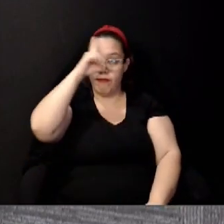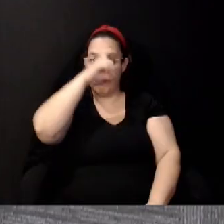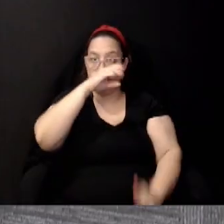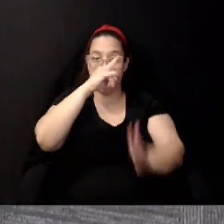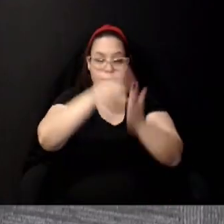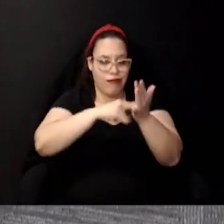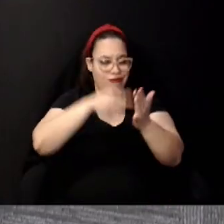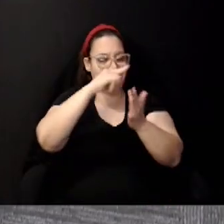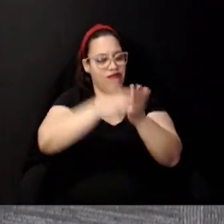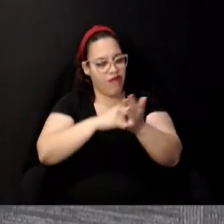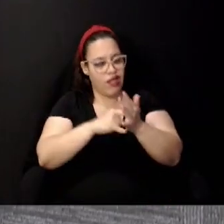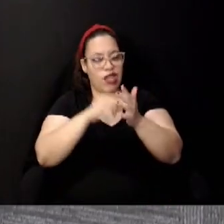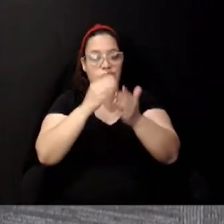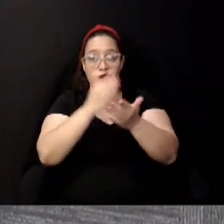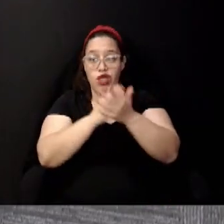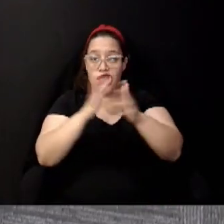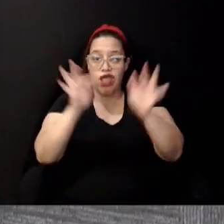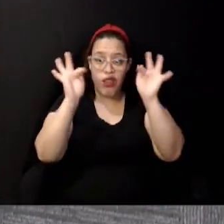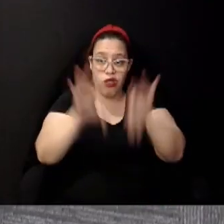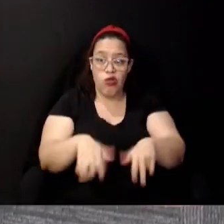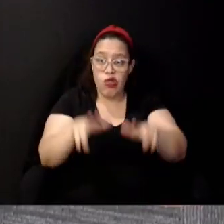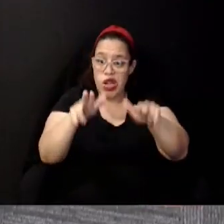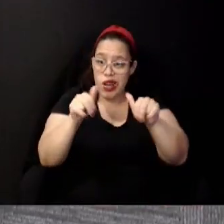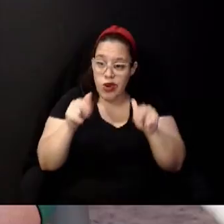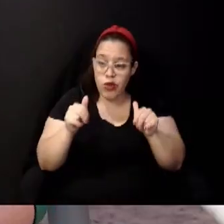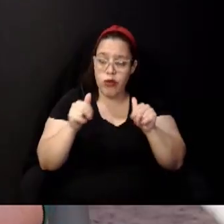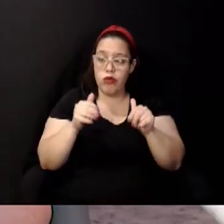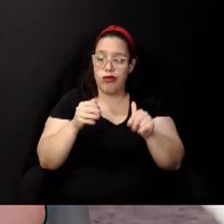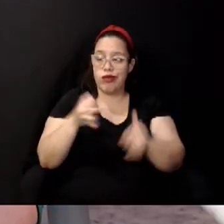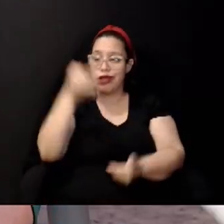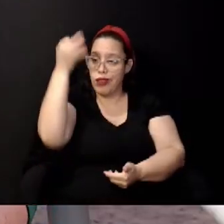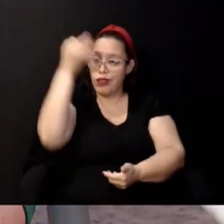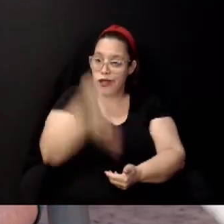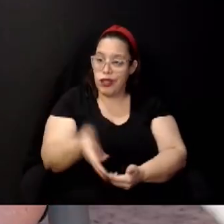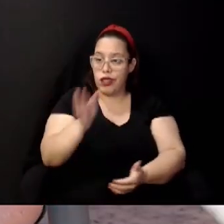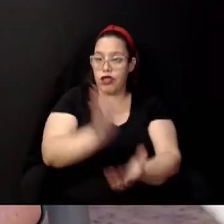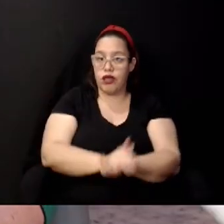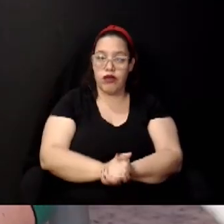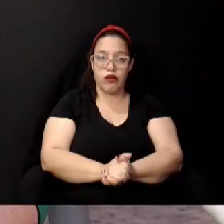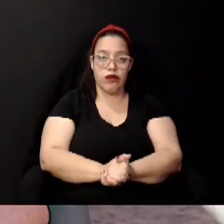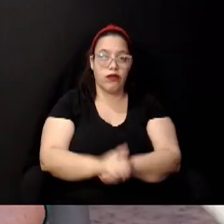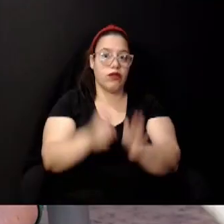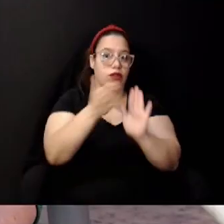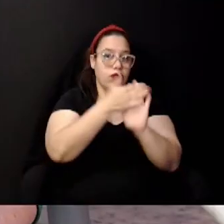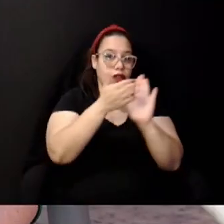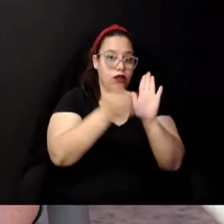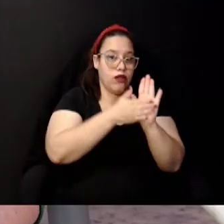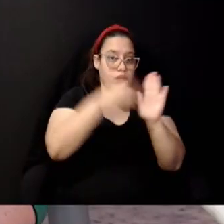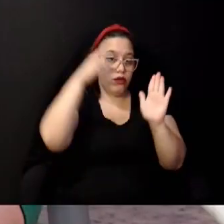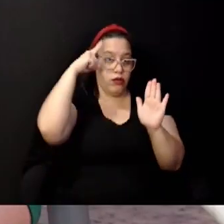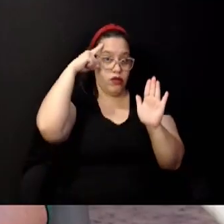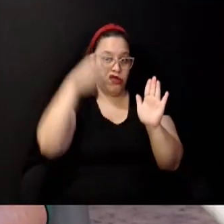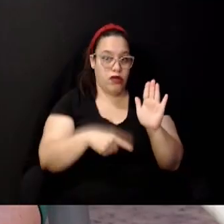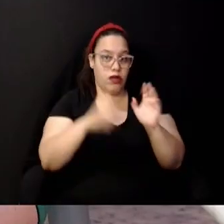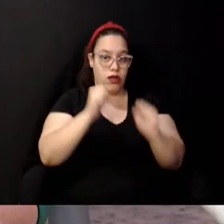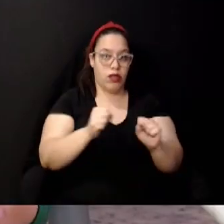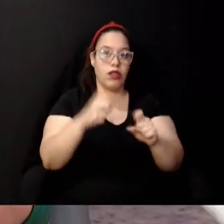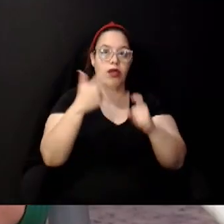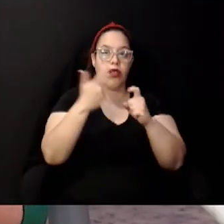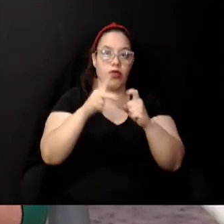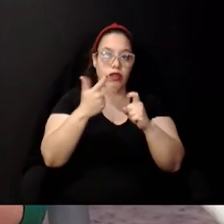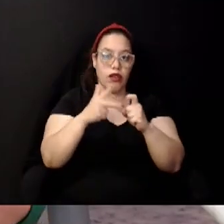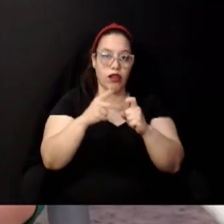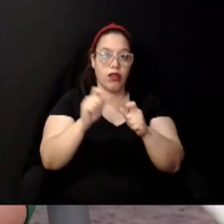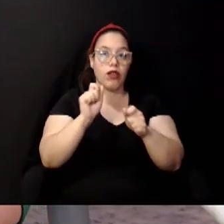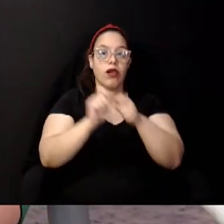né, e fazer a coisa rodar da forma que tem que ser rodada. A proposta determina que o Poder Executivo realize uma